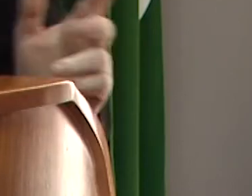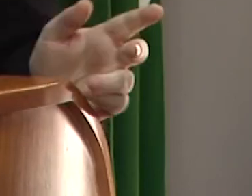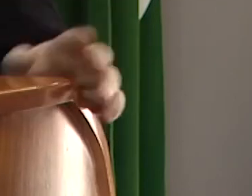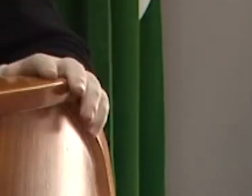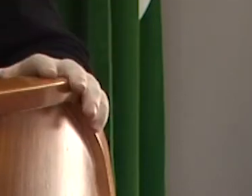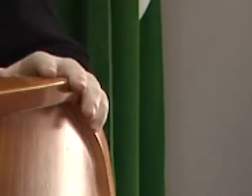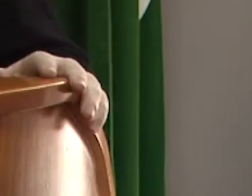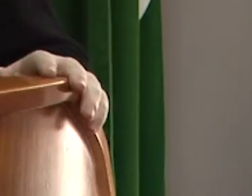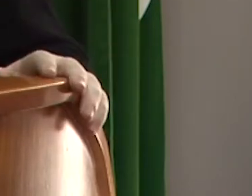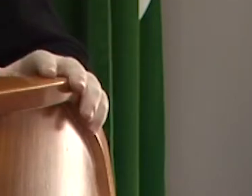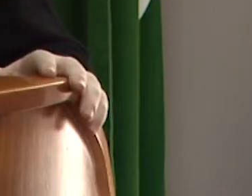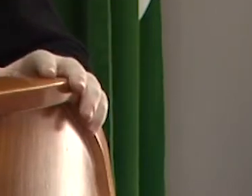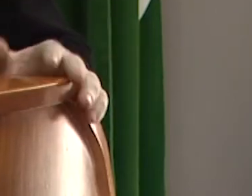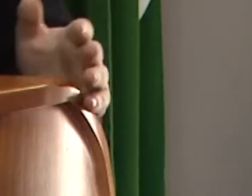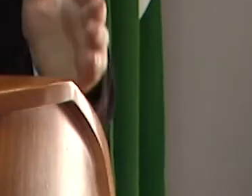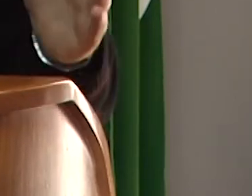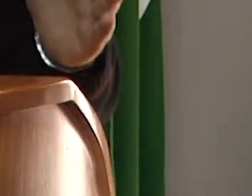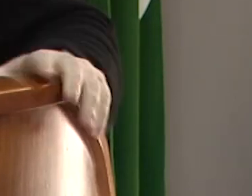vencer a esperança,